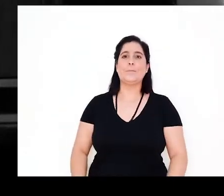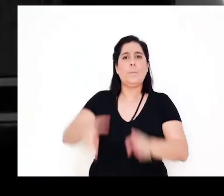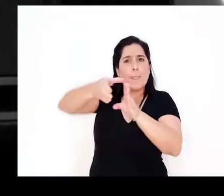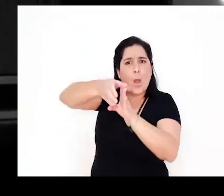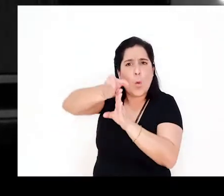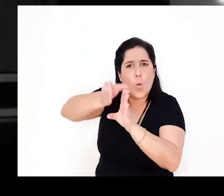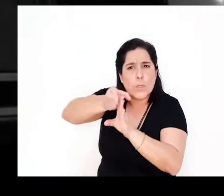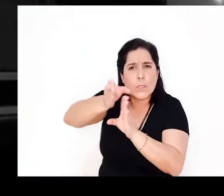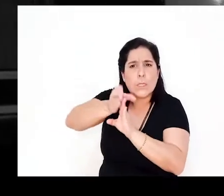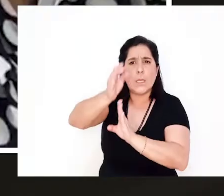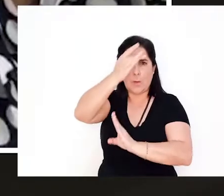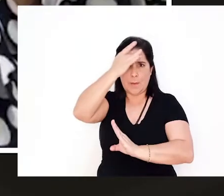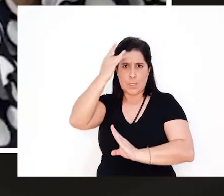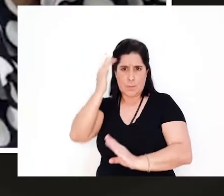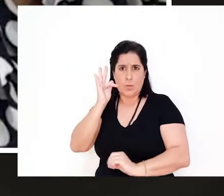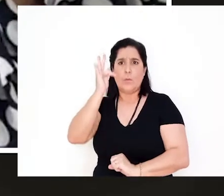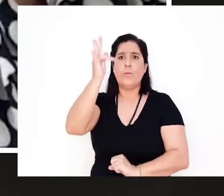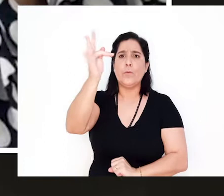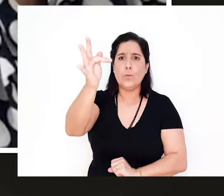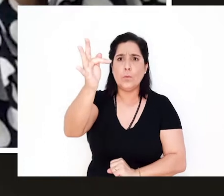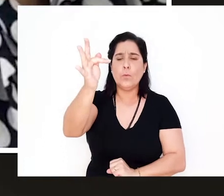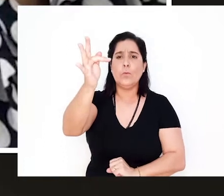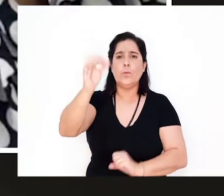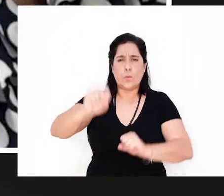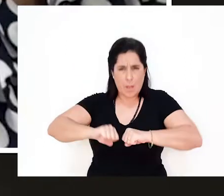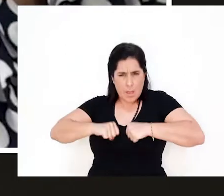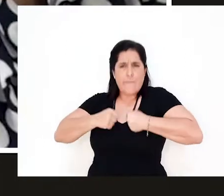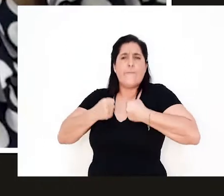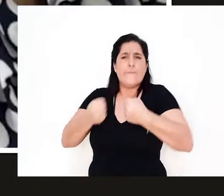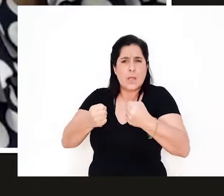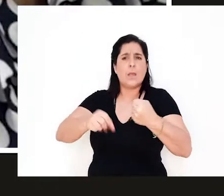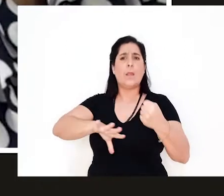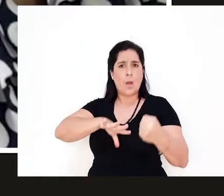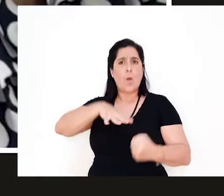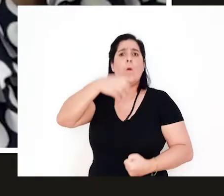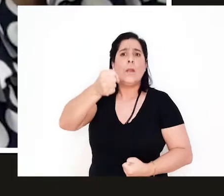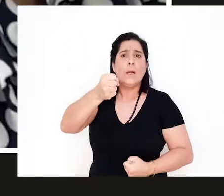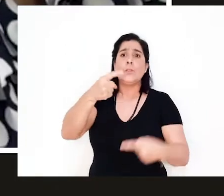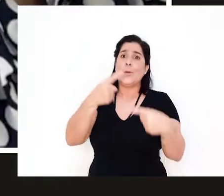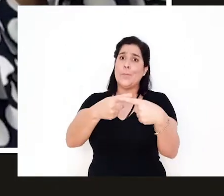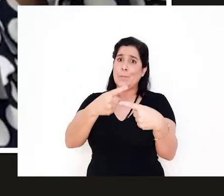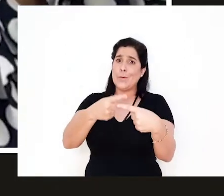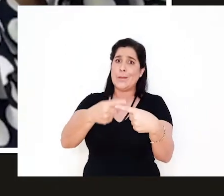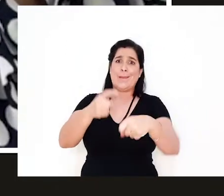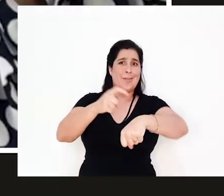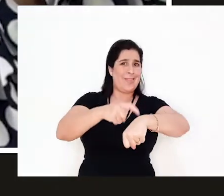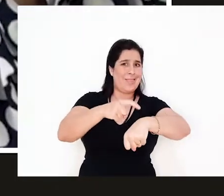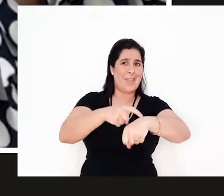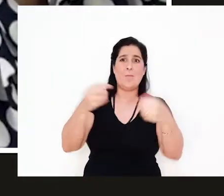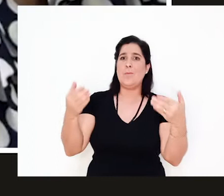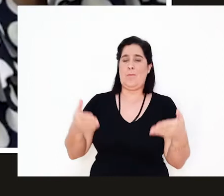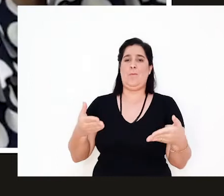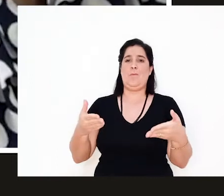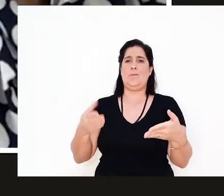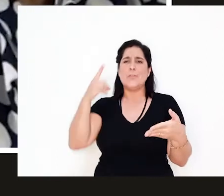para gerações futuras é que elas tenham força e coragem, porque hoje a gente vive tempos muito complicados,